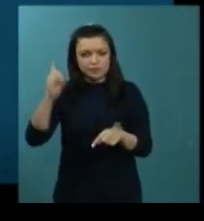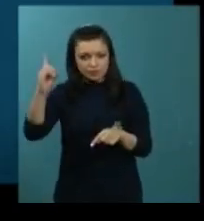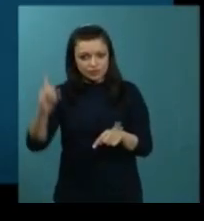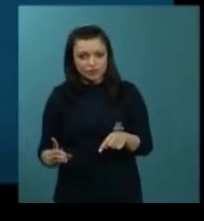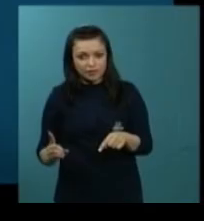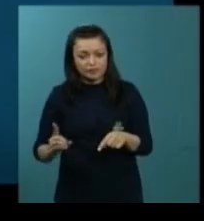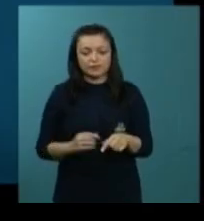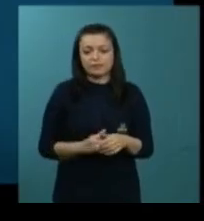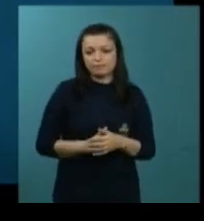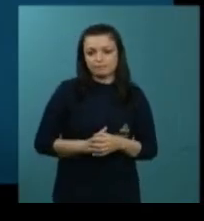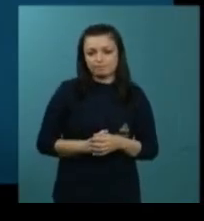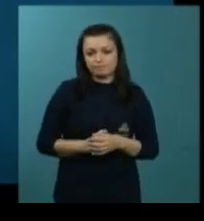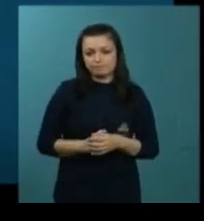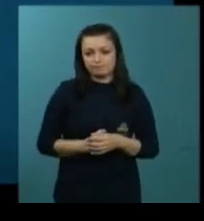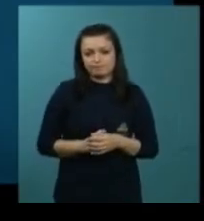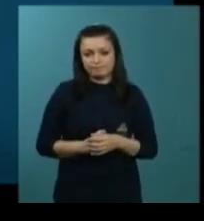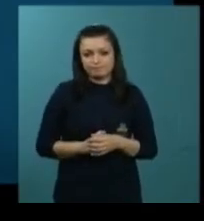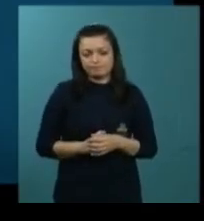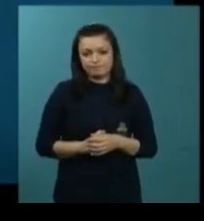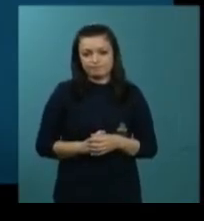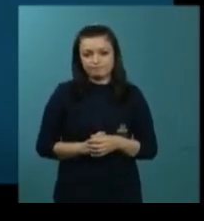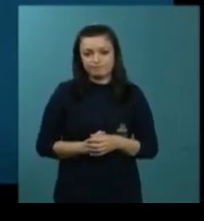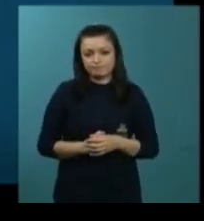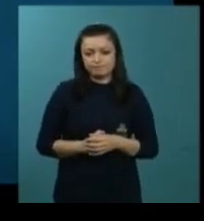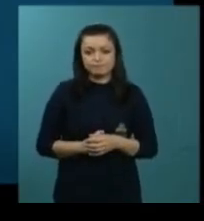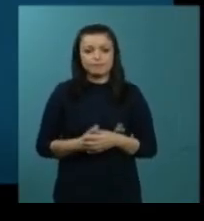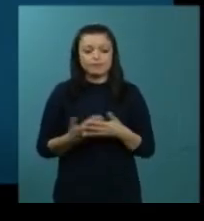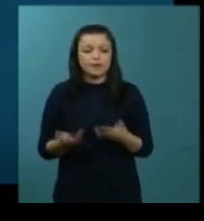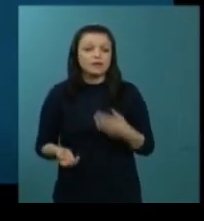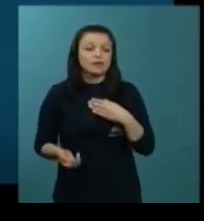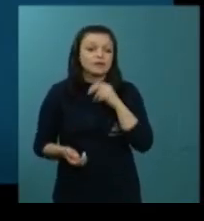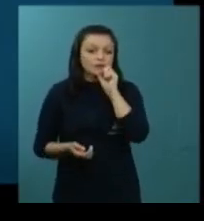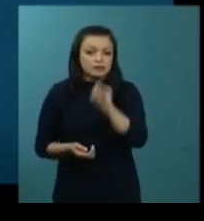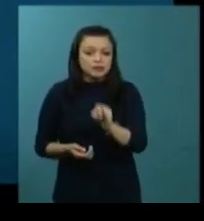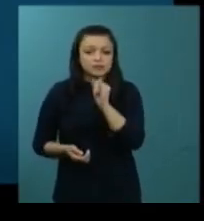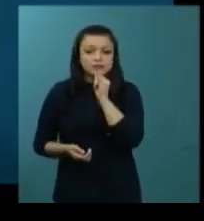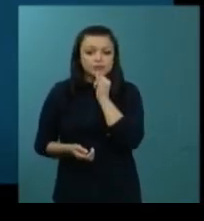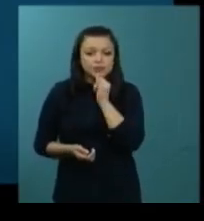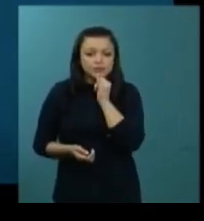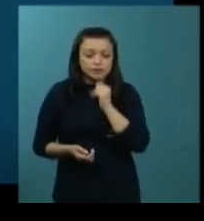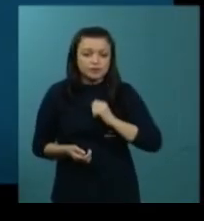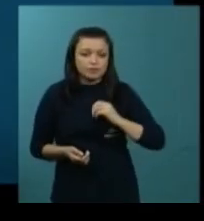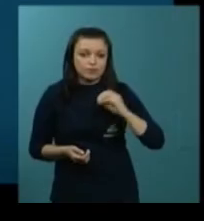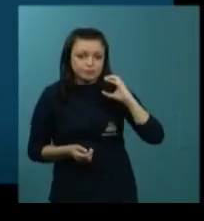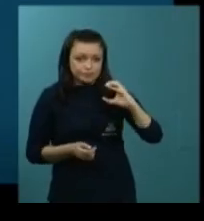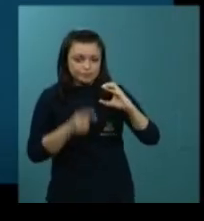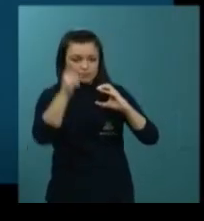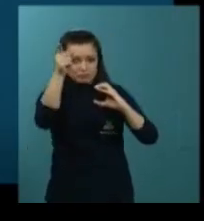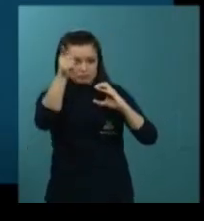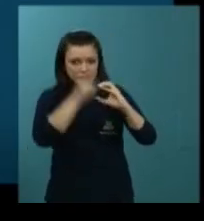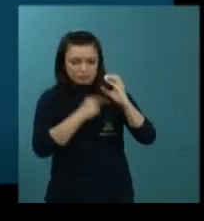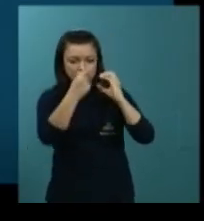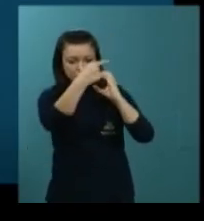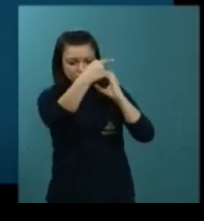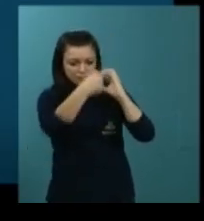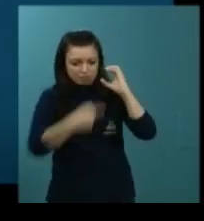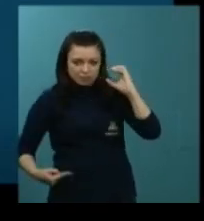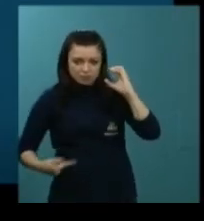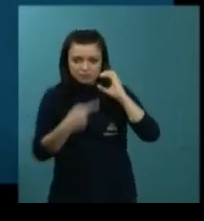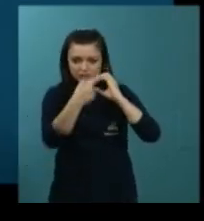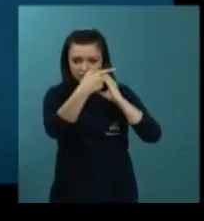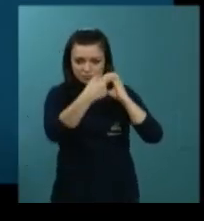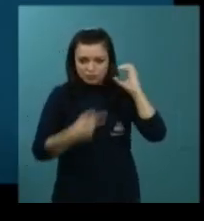representado à direita do sinal. E caso coloquemos uma barra vertical sobre o